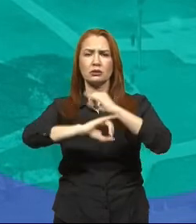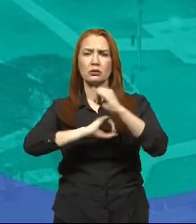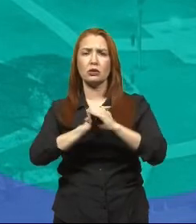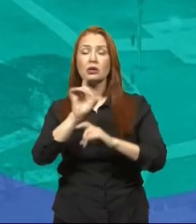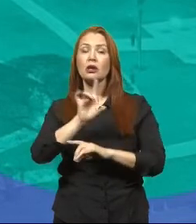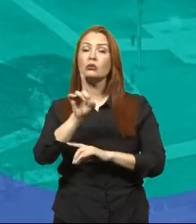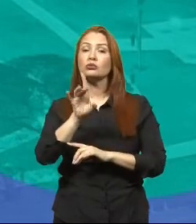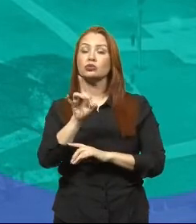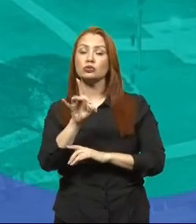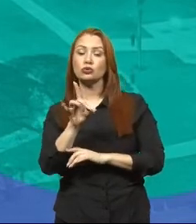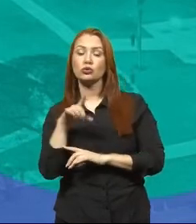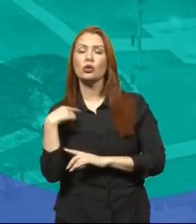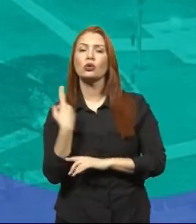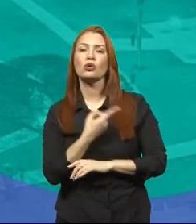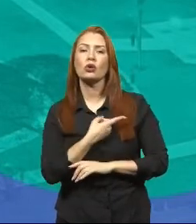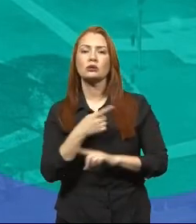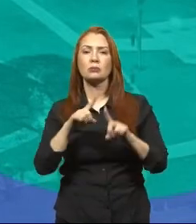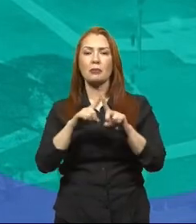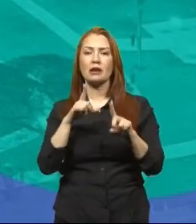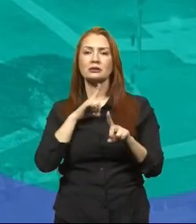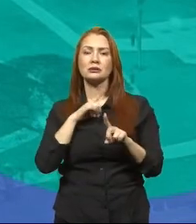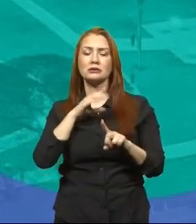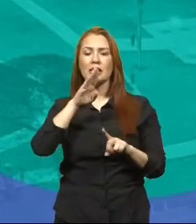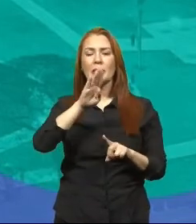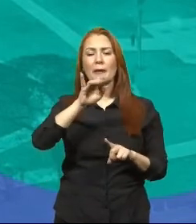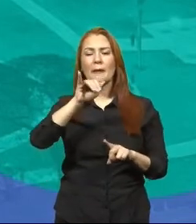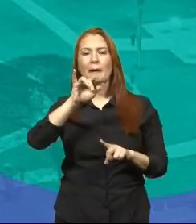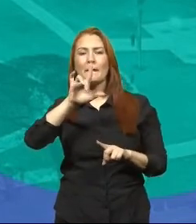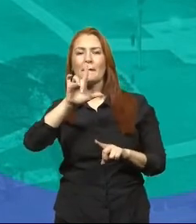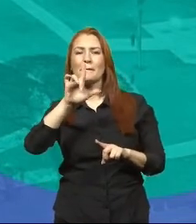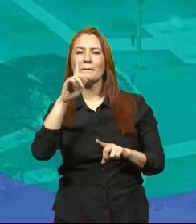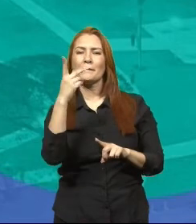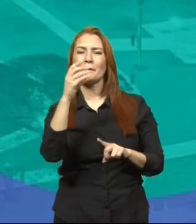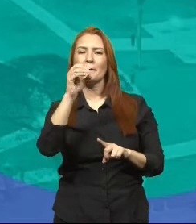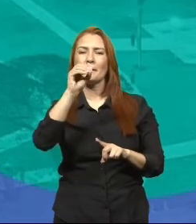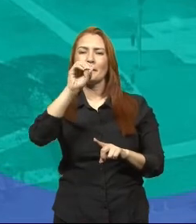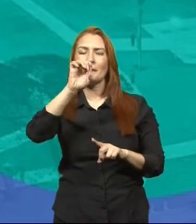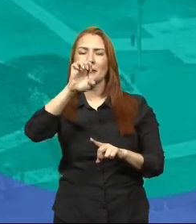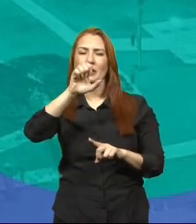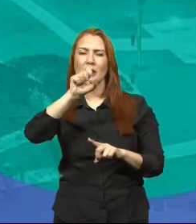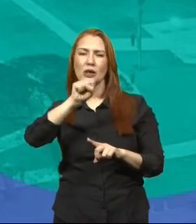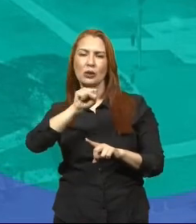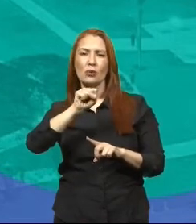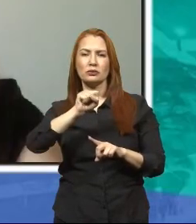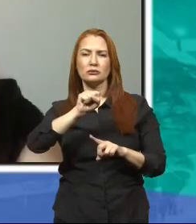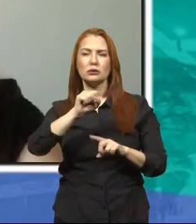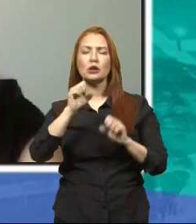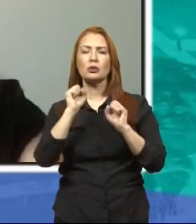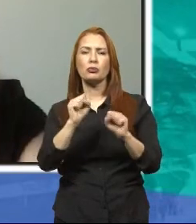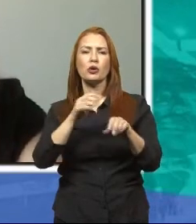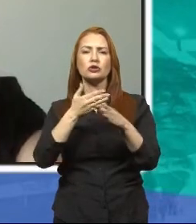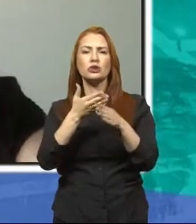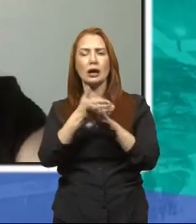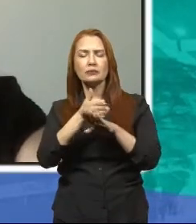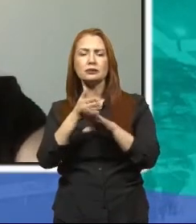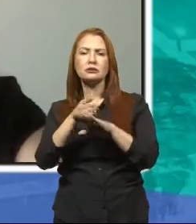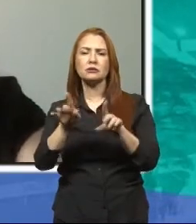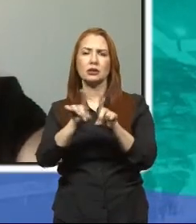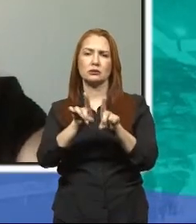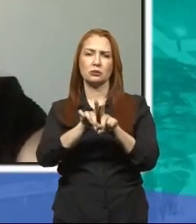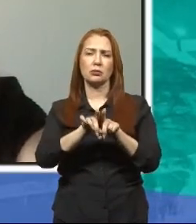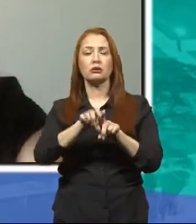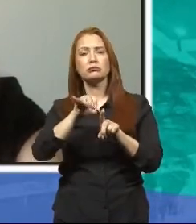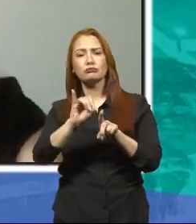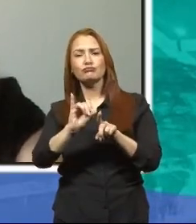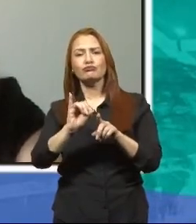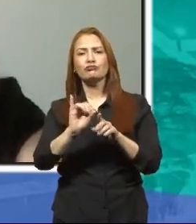outros bilhões de indivíduos na humanidade poderão acessá-lo se estiver mal configurado. Obrigado. Muito obrigado, professor